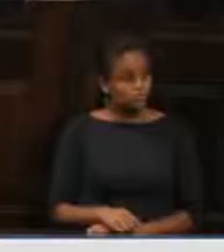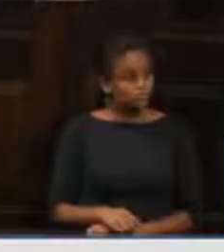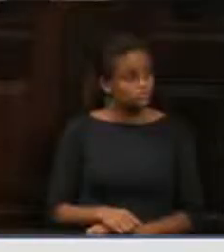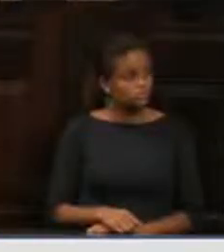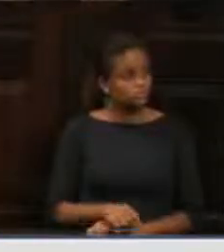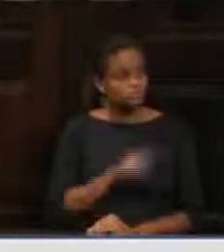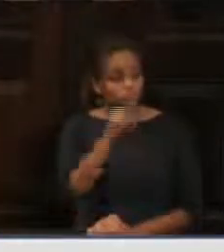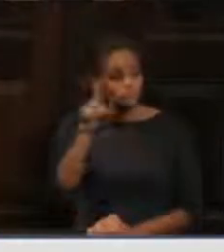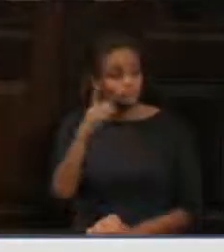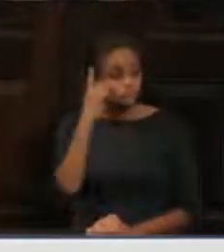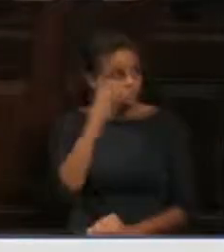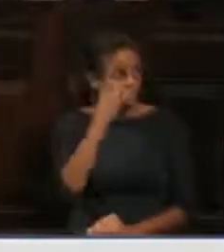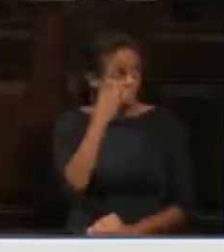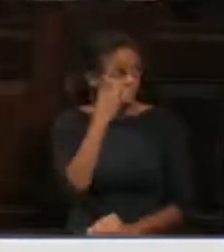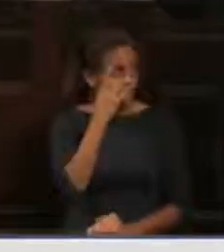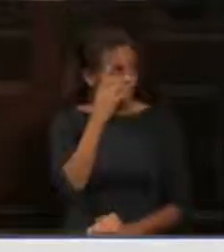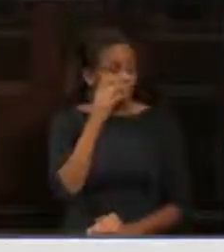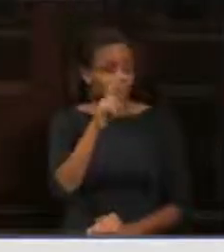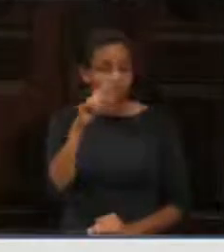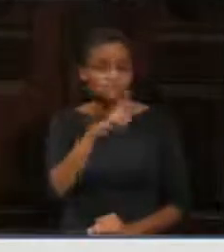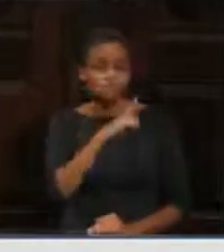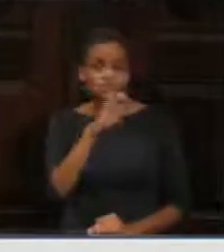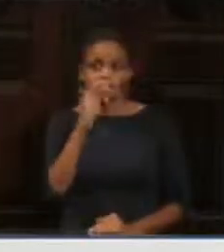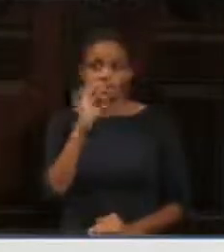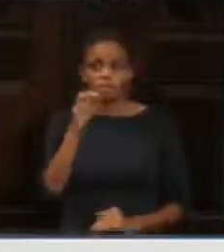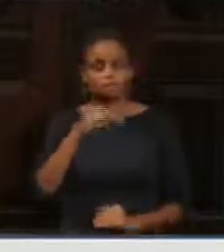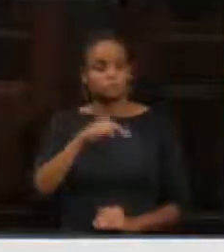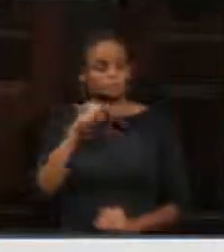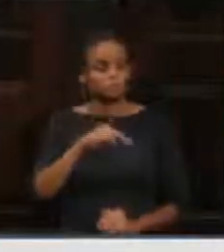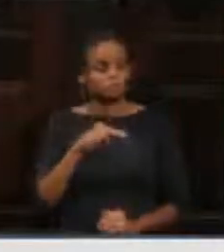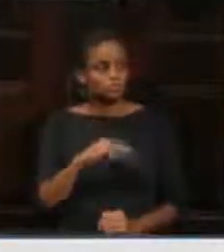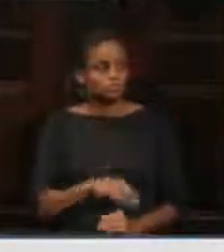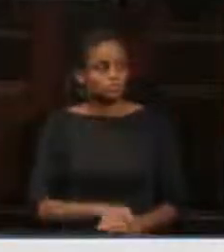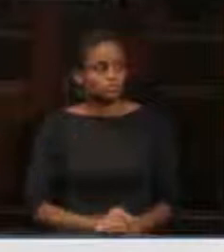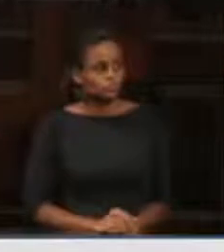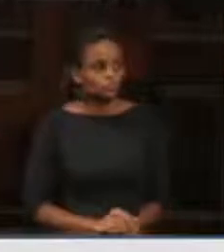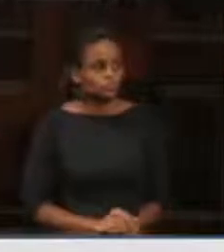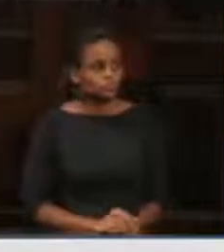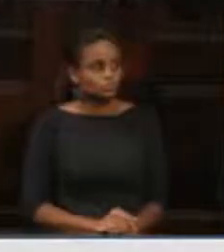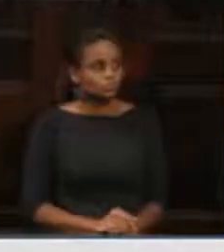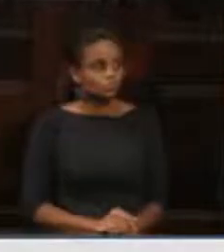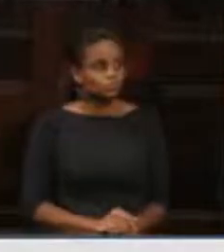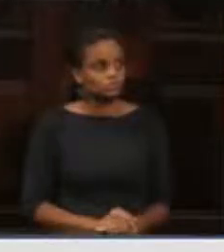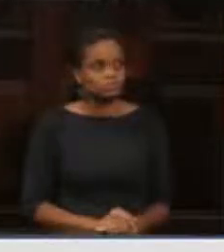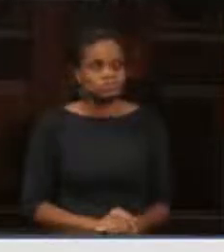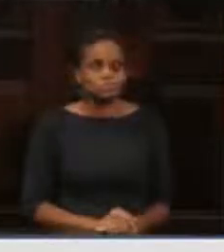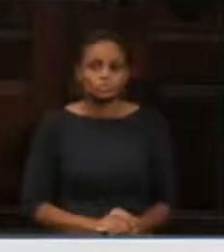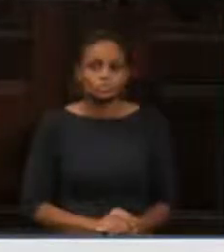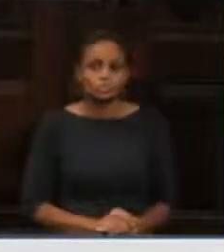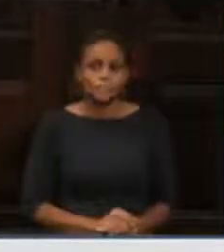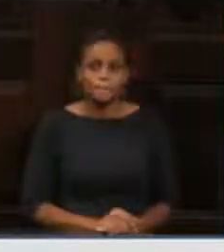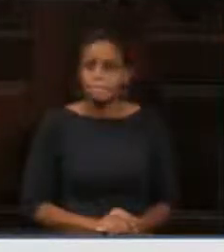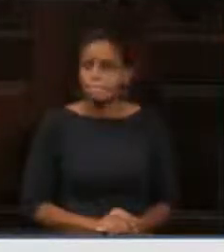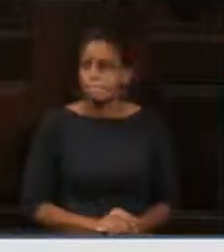Deputado, você tem 10 minutos pelo regimento. Obrigado, senhor presidente.